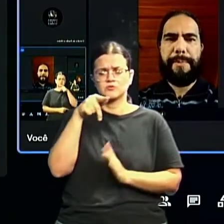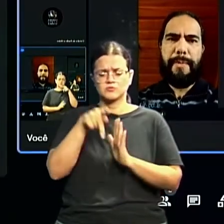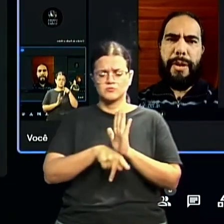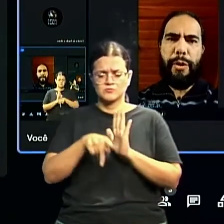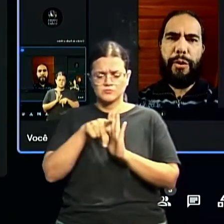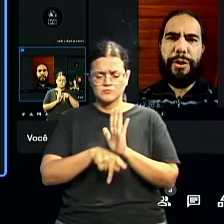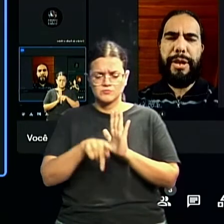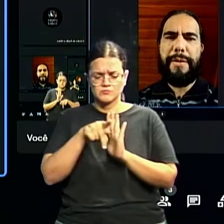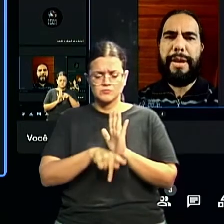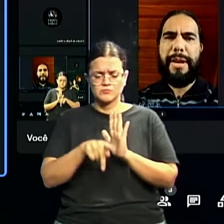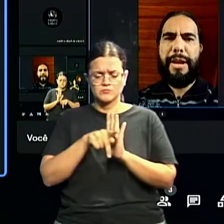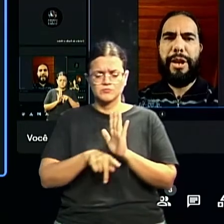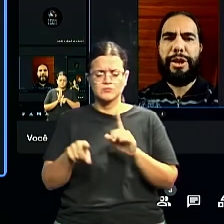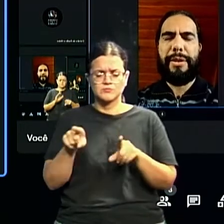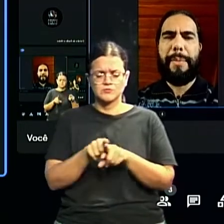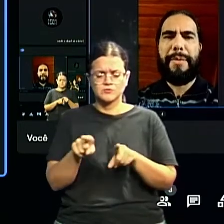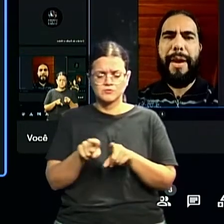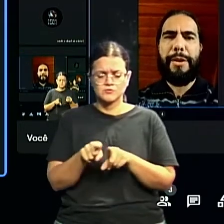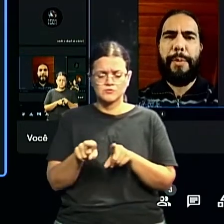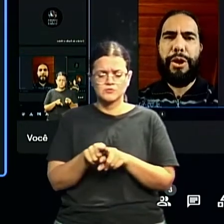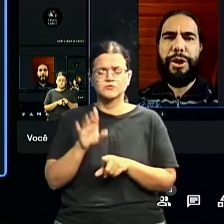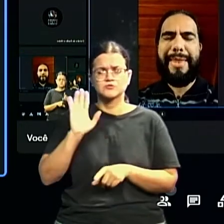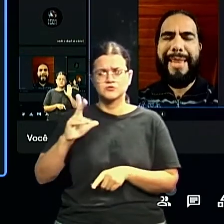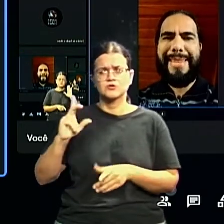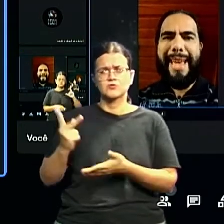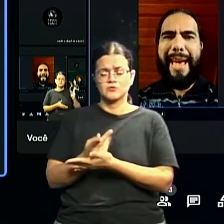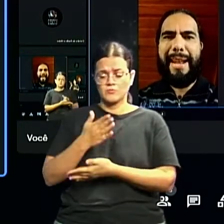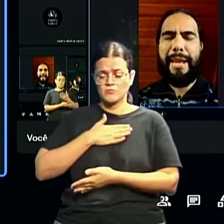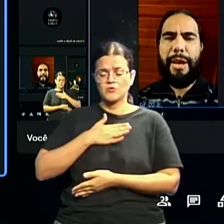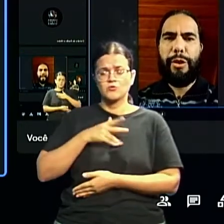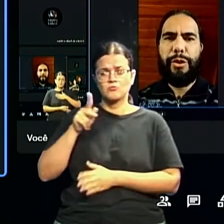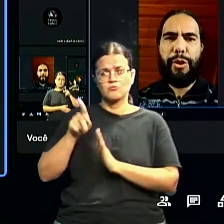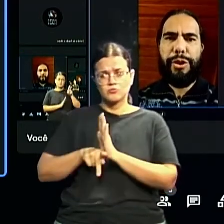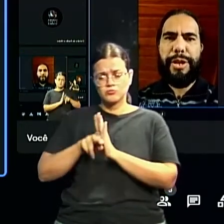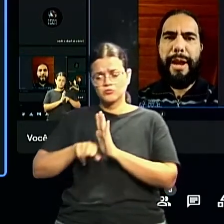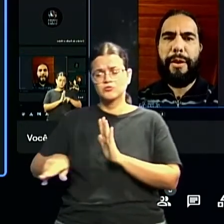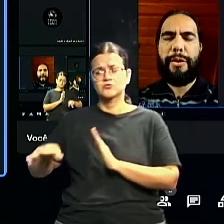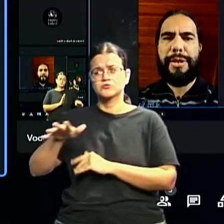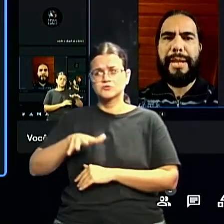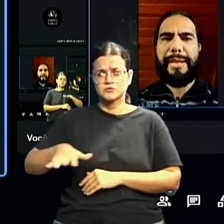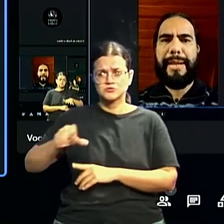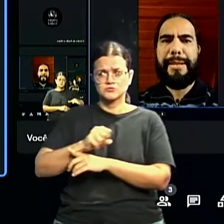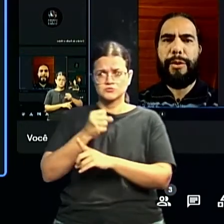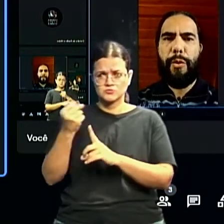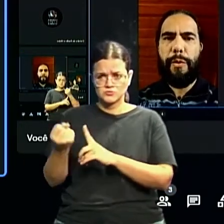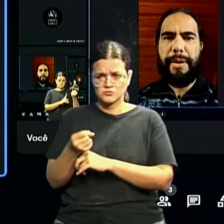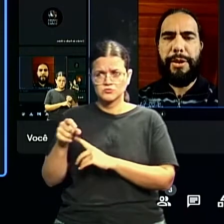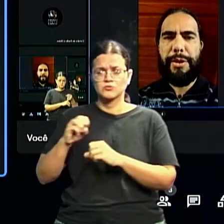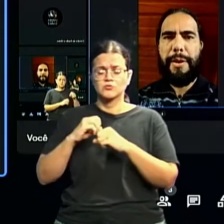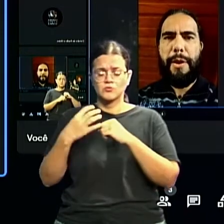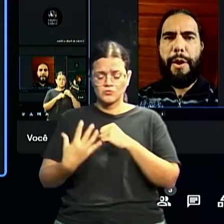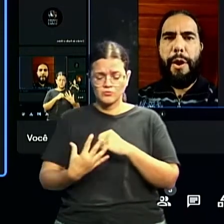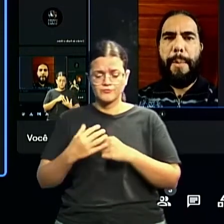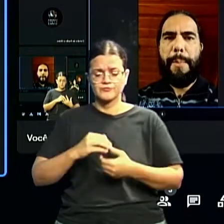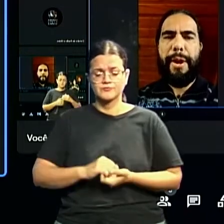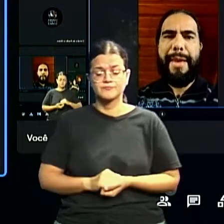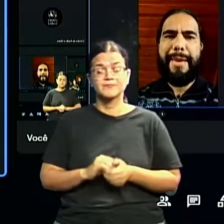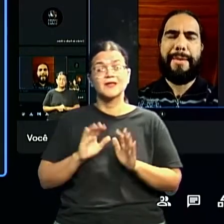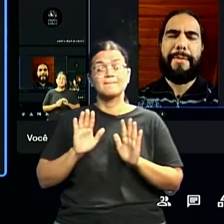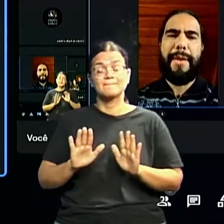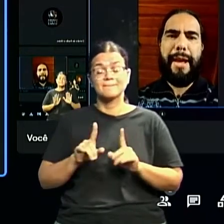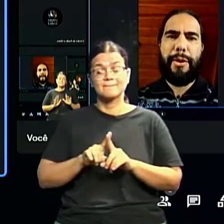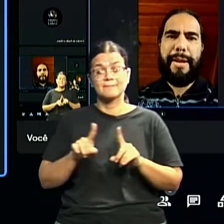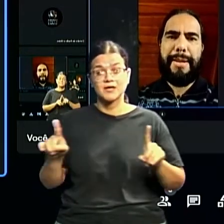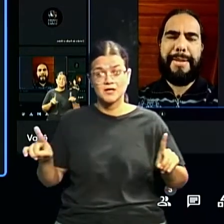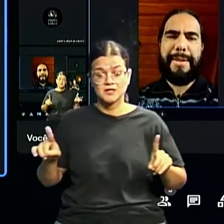projeto. Inclusive, eu tive também vários projetos nessa área do social, inclusive nessa questão da Covid.